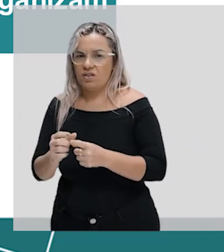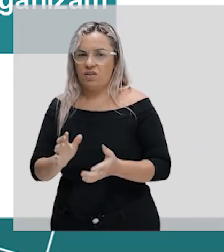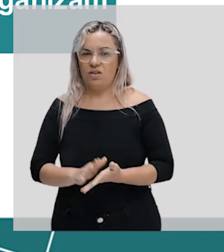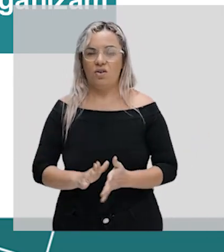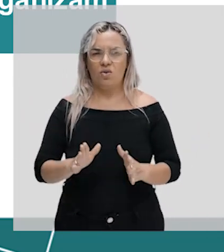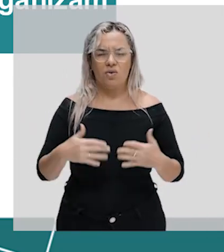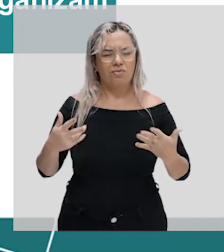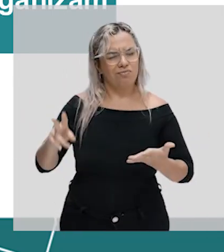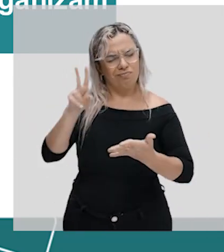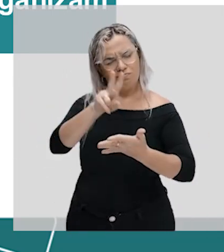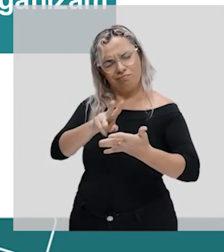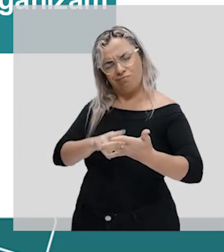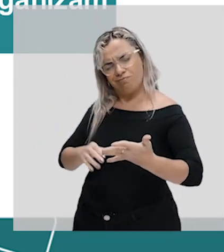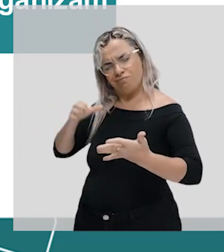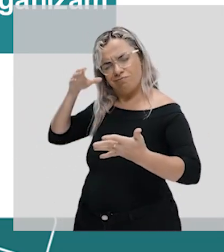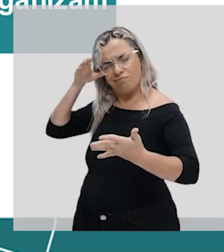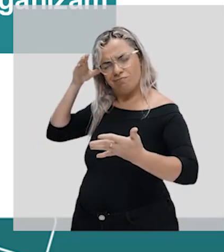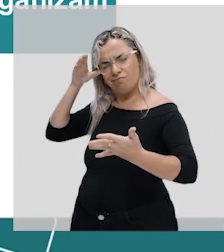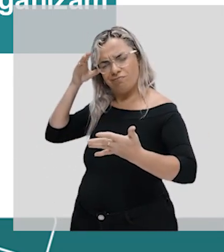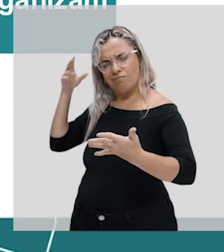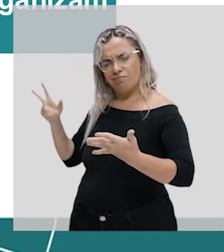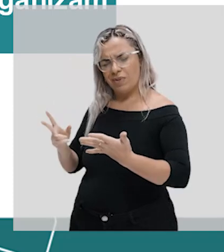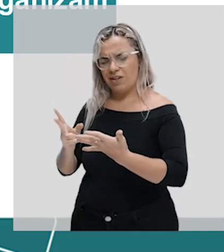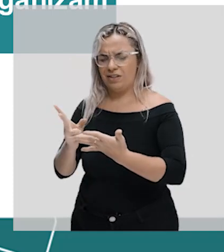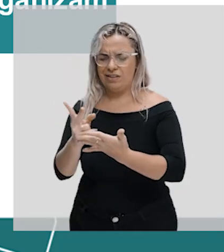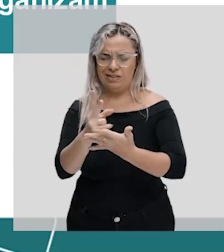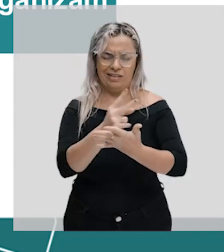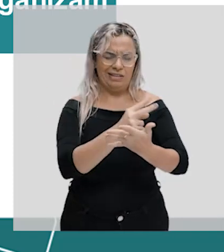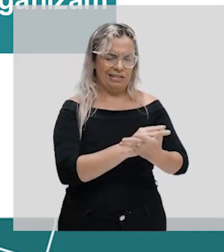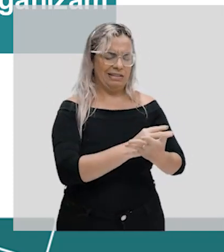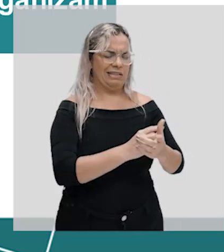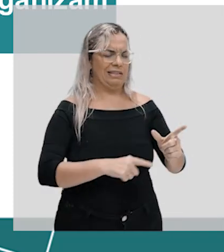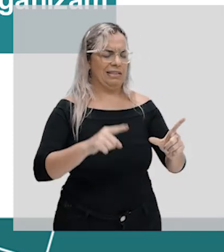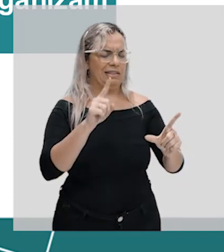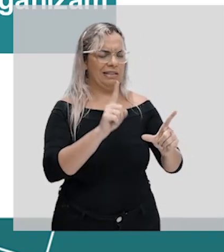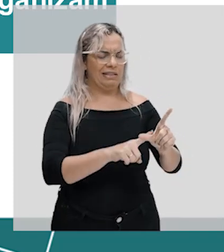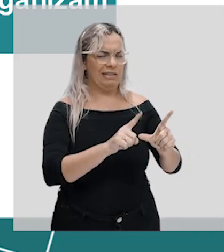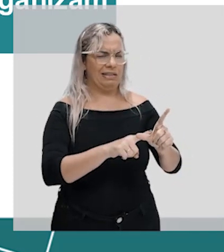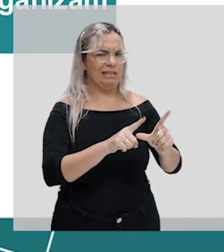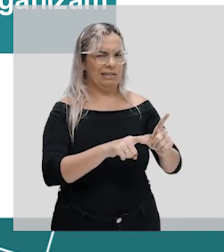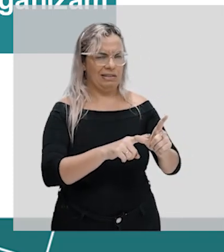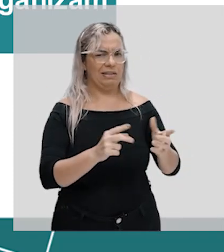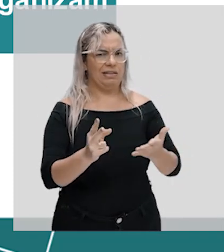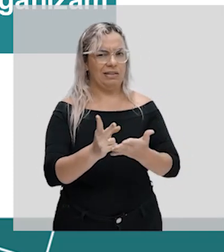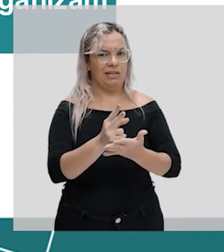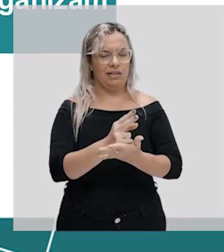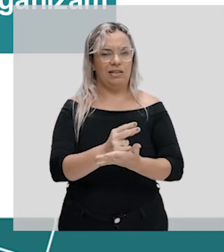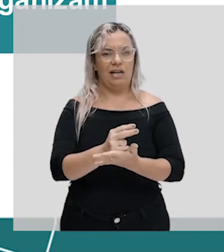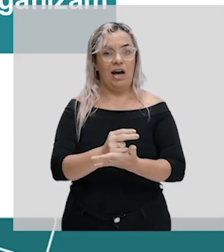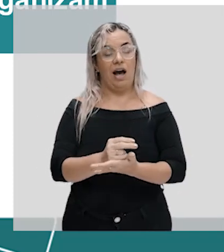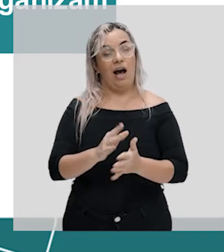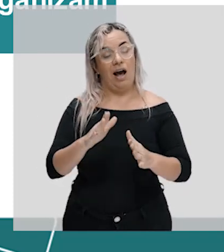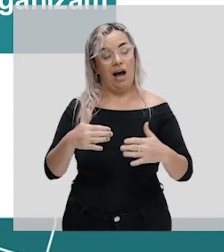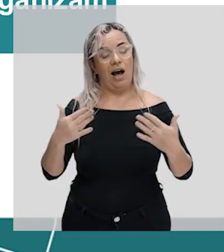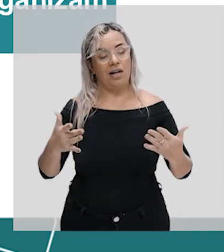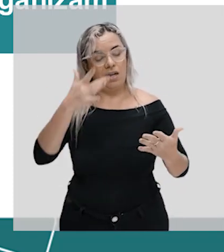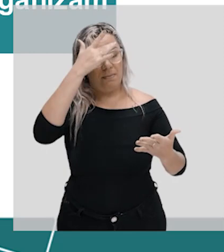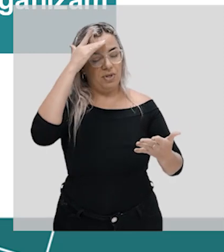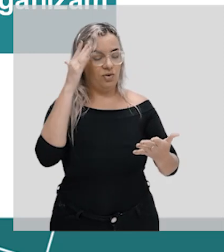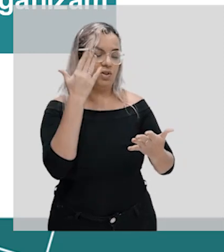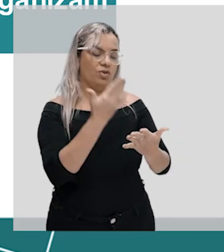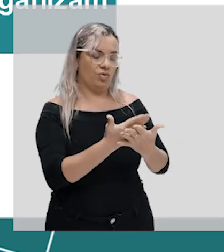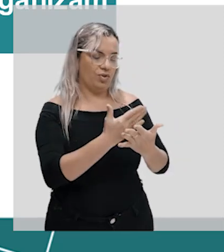chinês, a gente vê os desenhinhos, que são as letras deles. E quem estuda chinês, tudo bem, sabe, mas quem não estuda, como eu, não